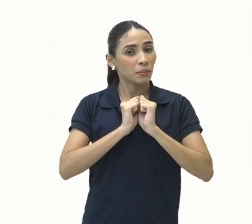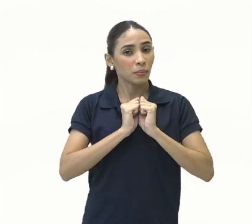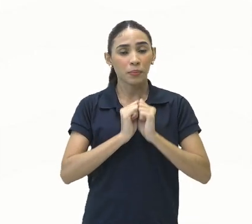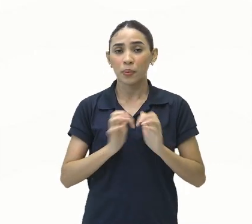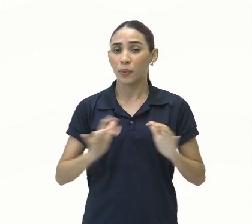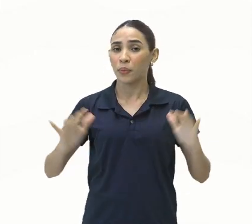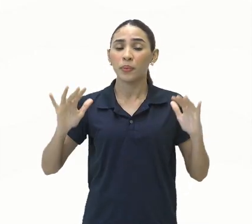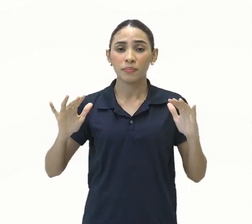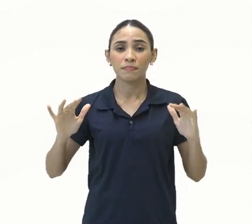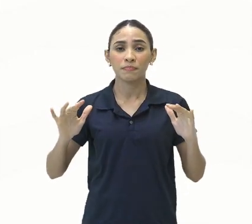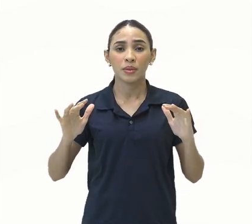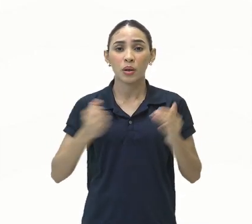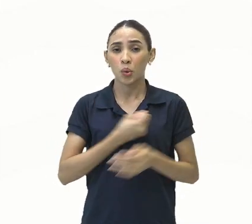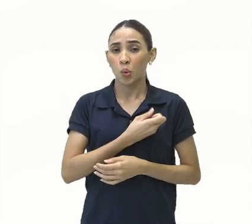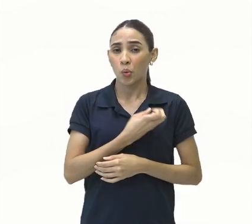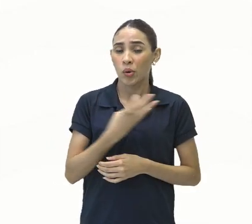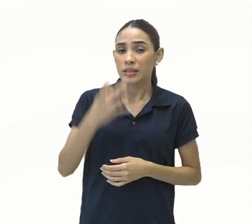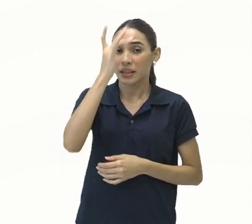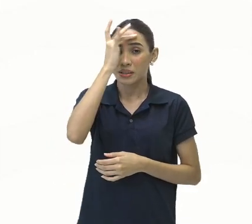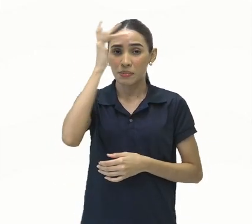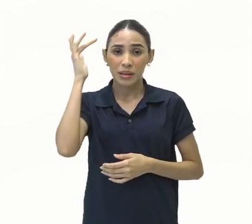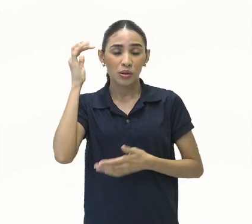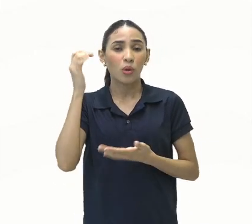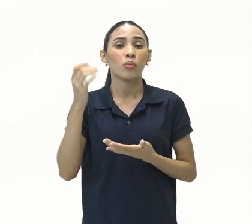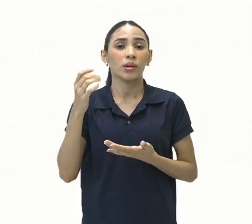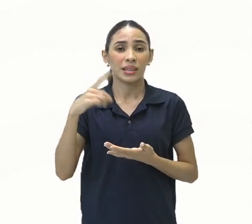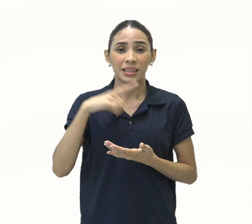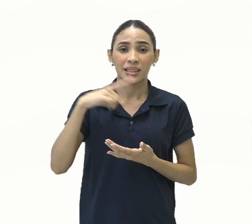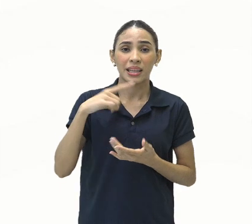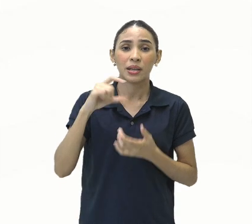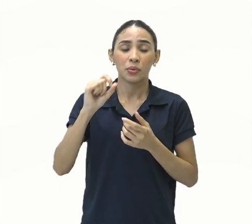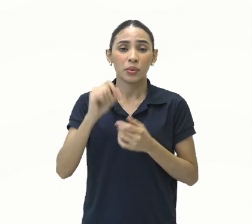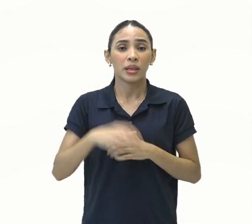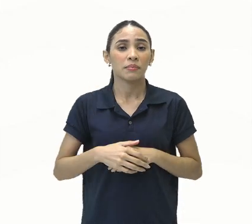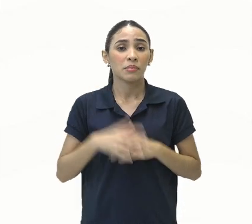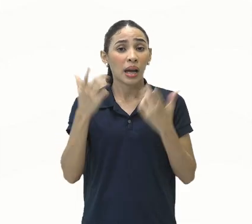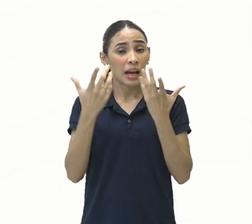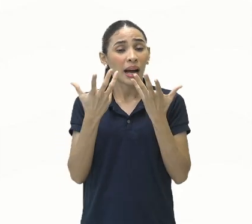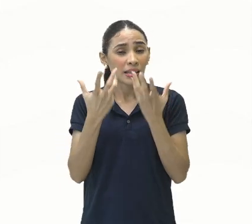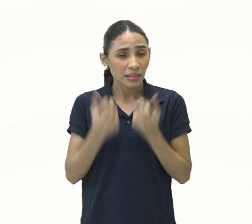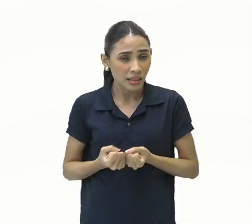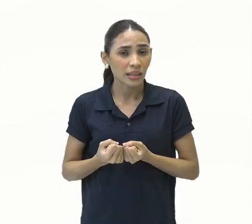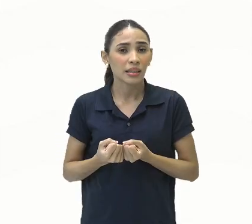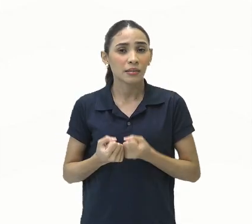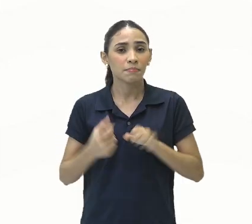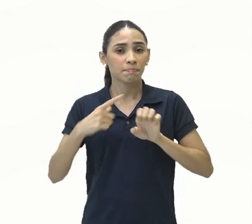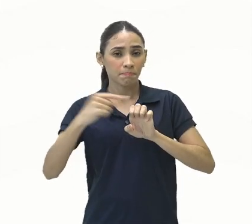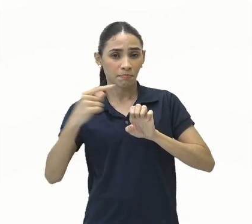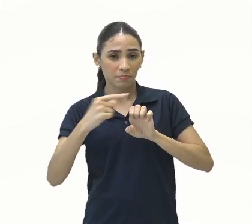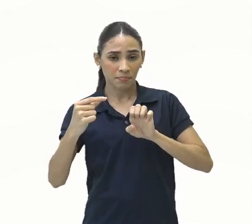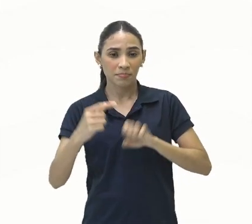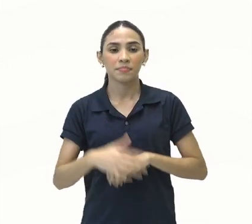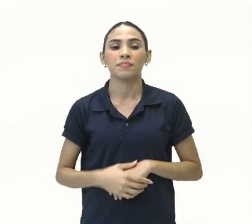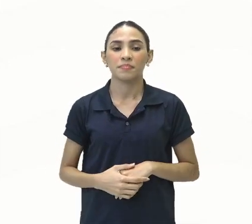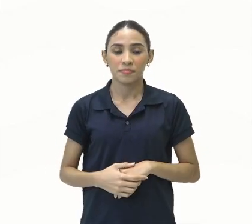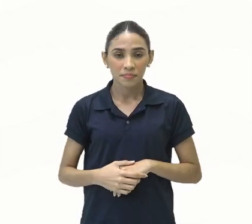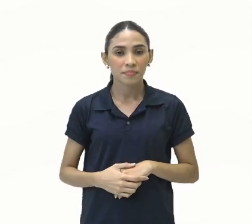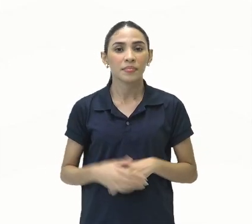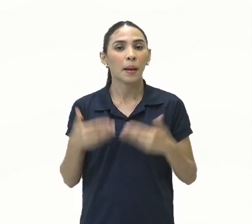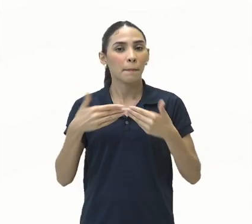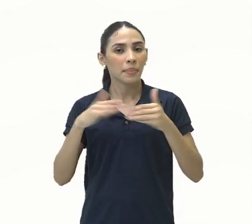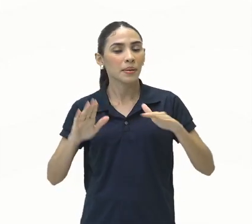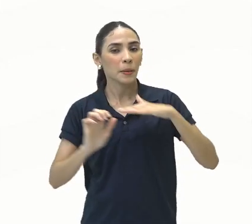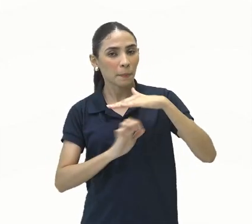expandido a carteira, da quantidade de pessoas que têm se lançado, né, na questão do empreendedorismo, né, de abrir